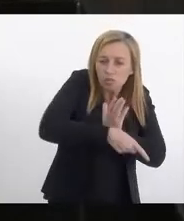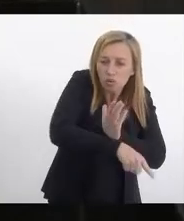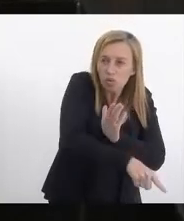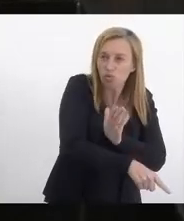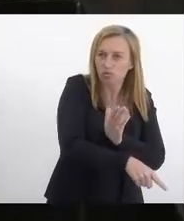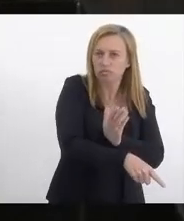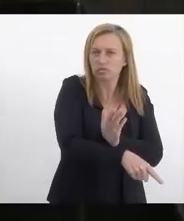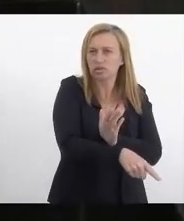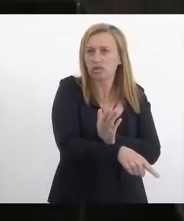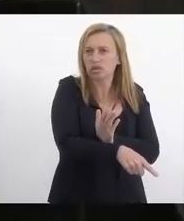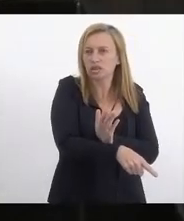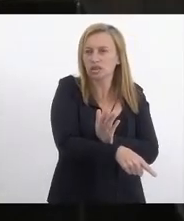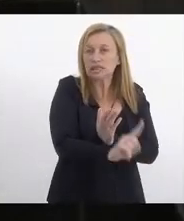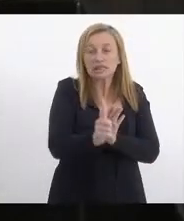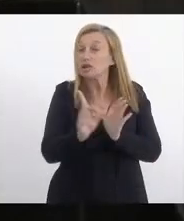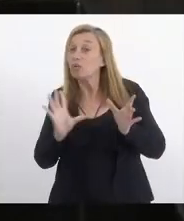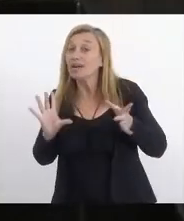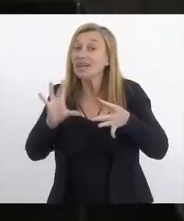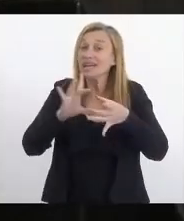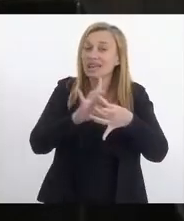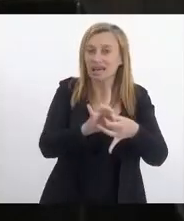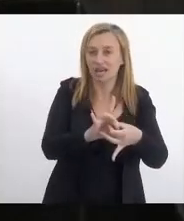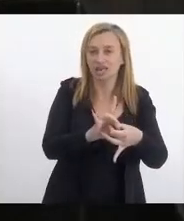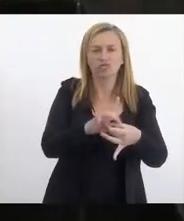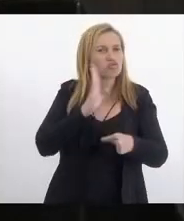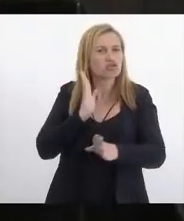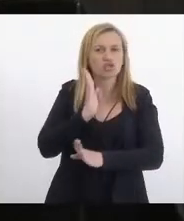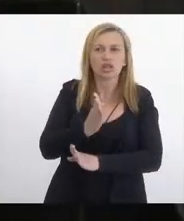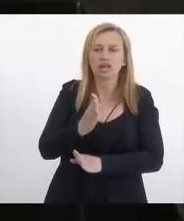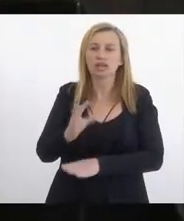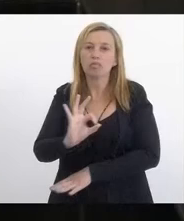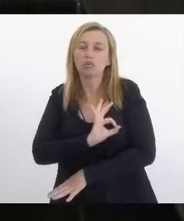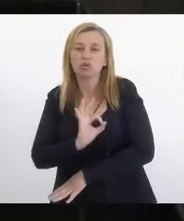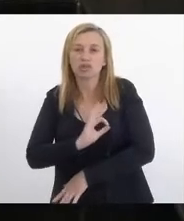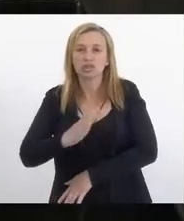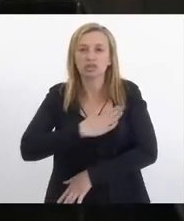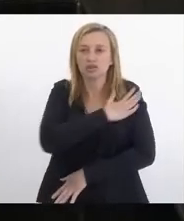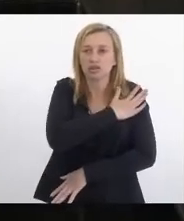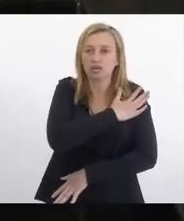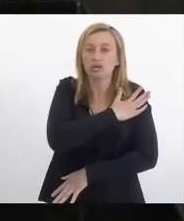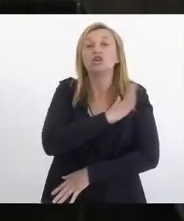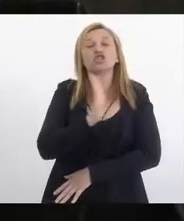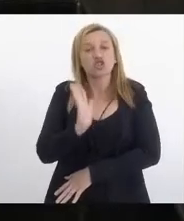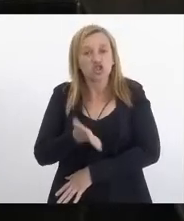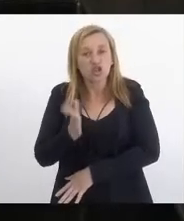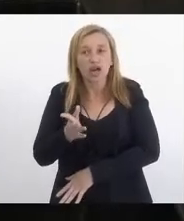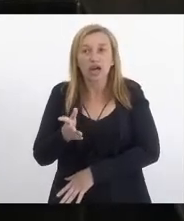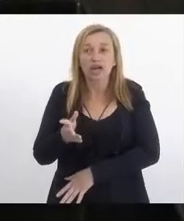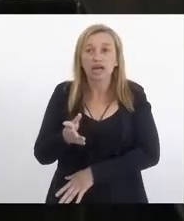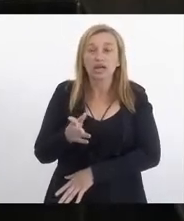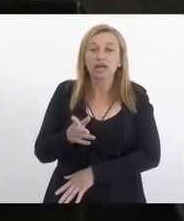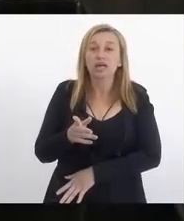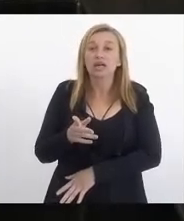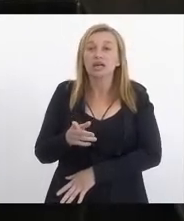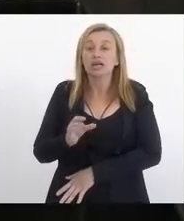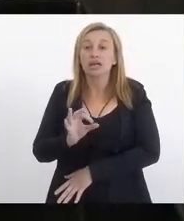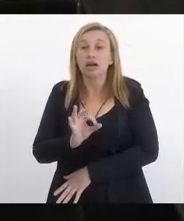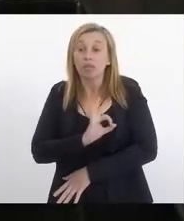esteja vinculado diretamente à Polícia Civil, já que a perícia precisa ter